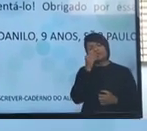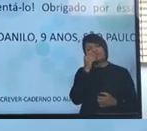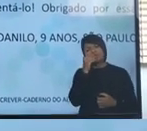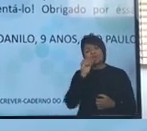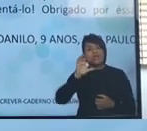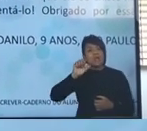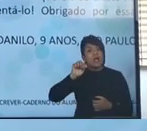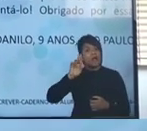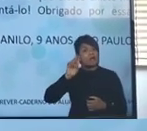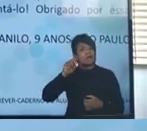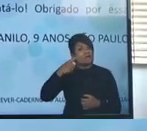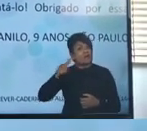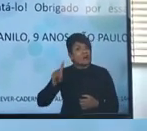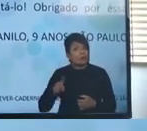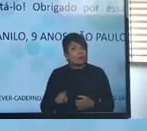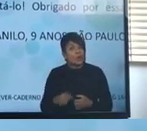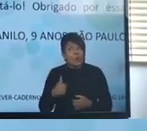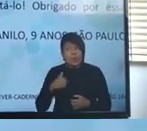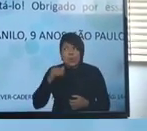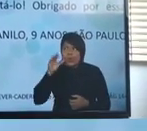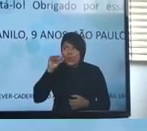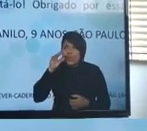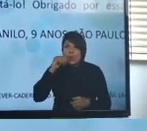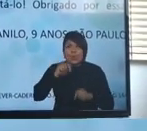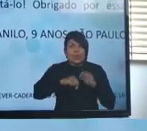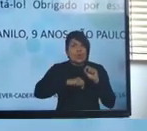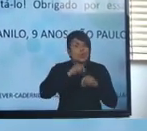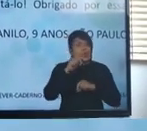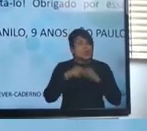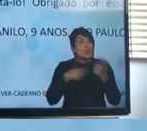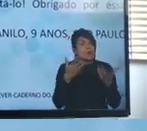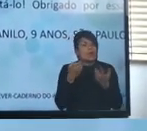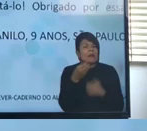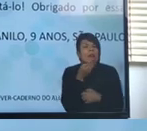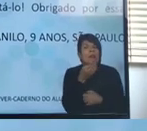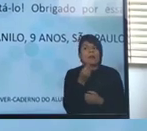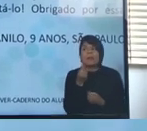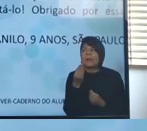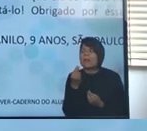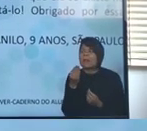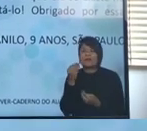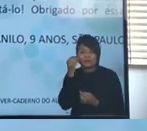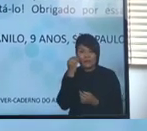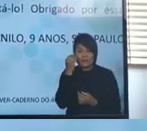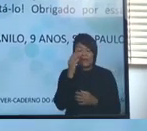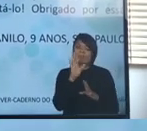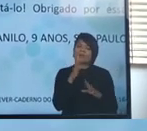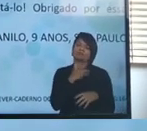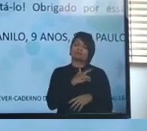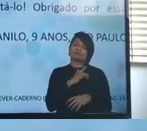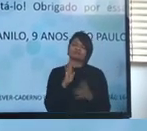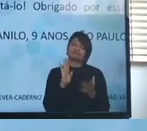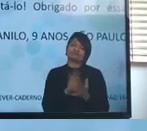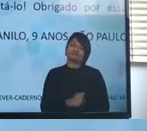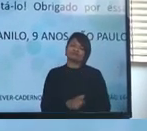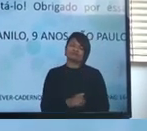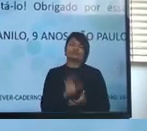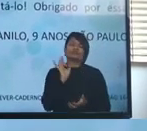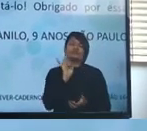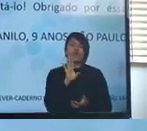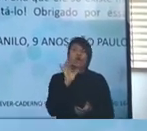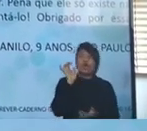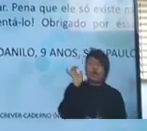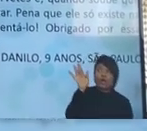Carvão. Fiquei muito curiosa em experimentar. Pena que ele só existe